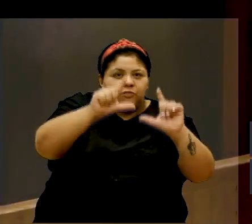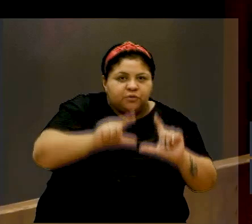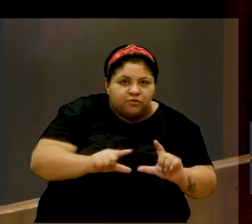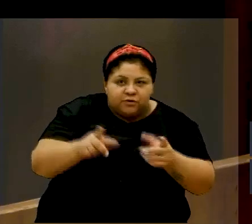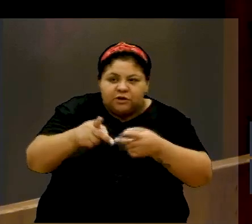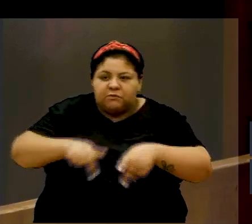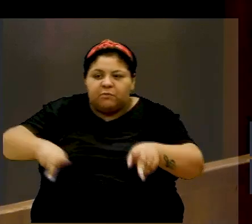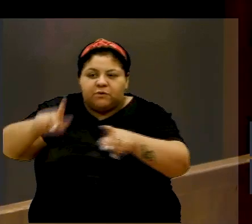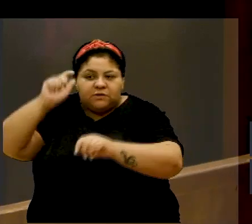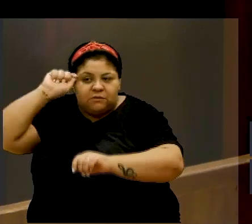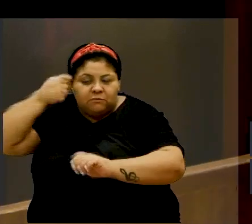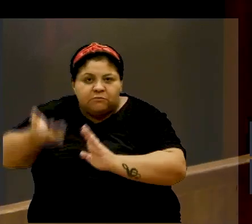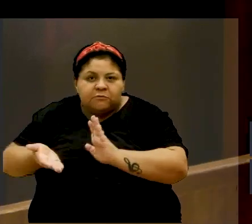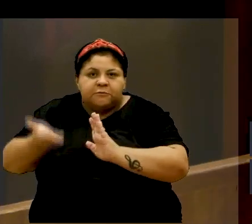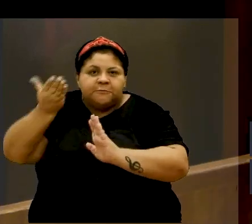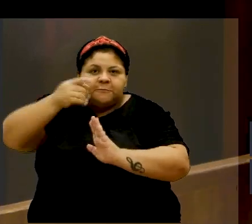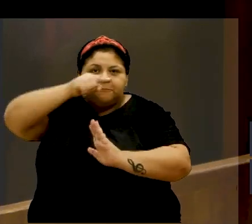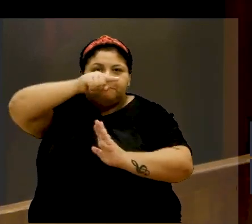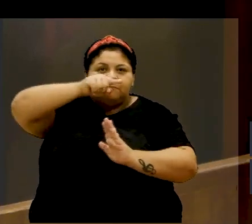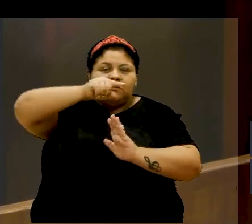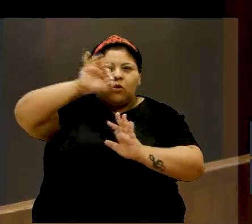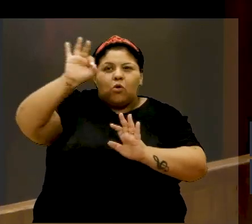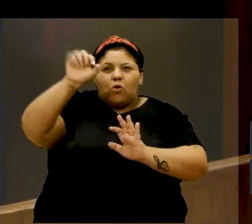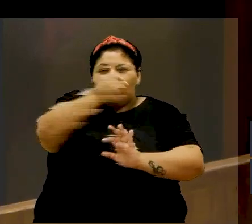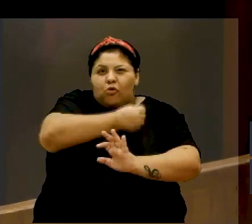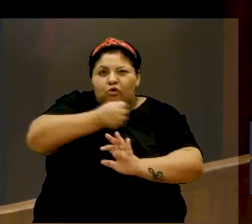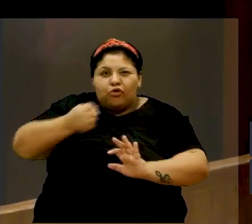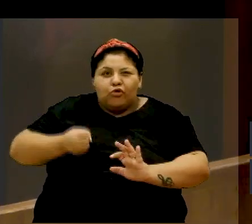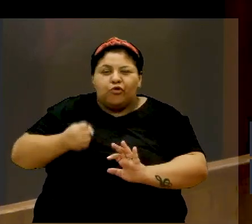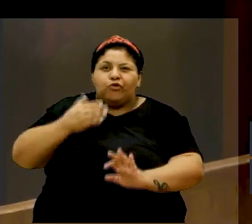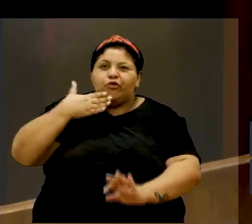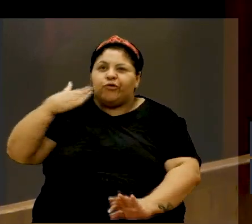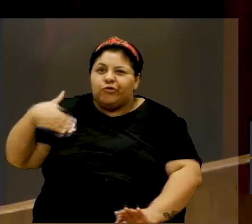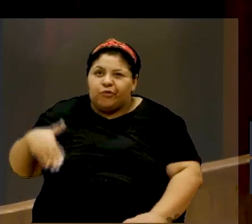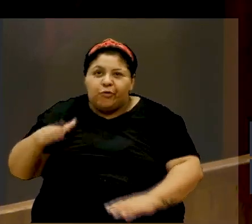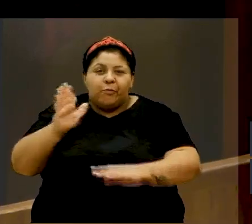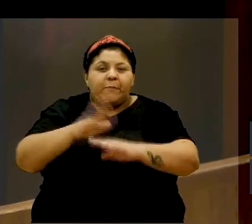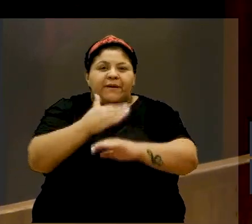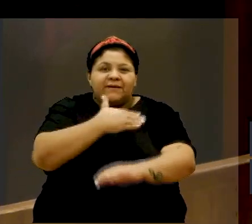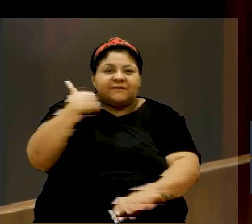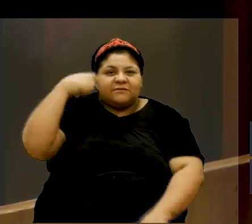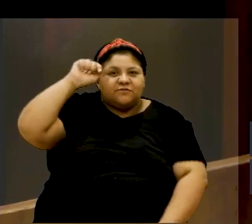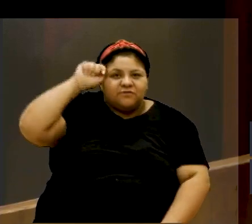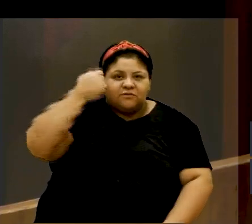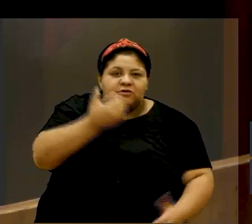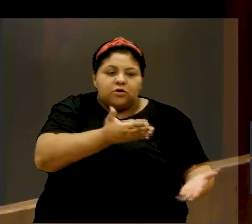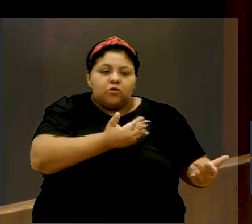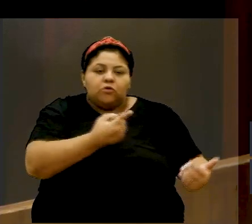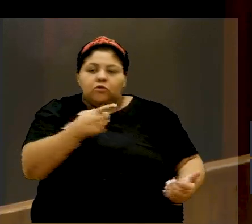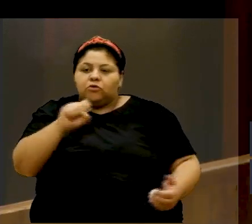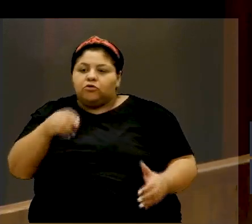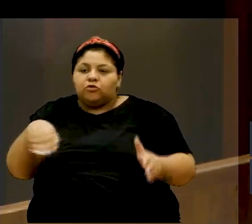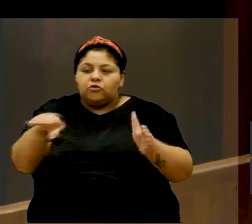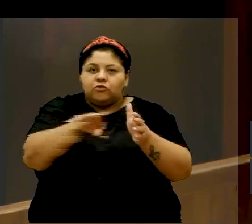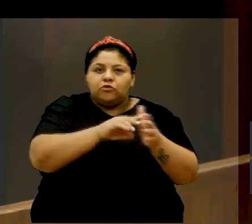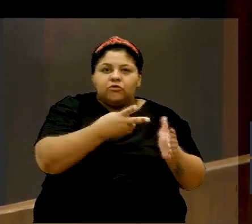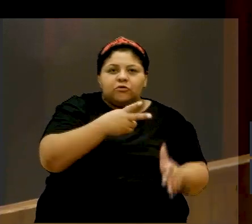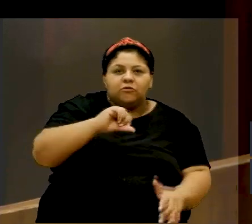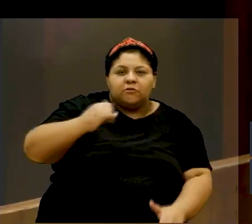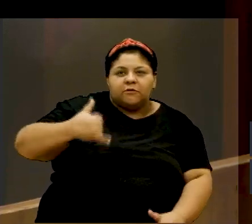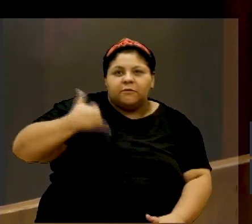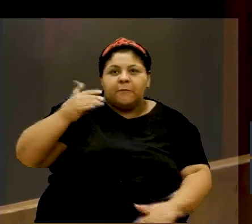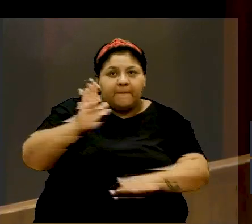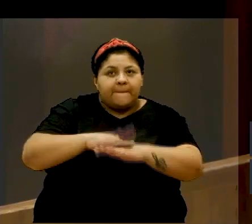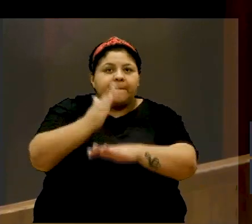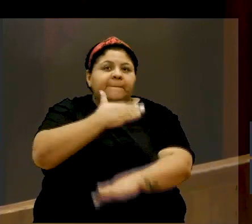a gente fala no índice de mortalidade infantil, quem mais morre são os negros. Jovens de 18 a 29 anos que mais